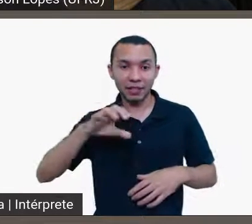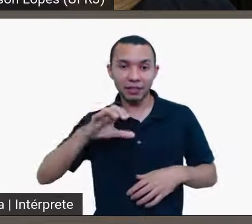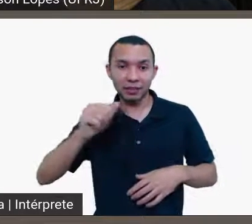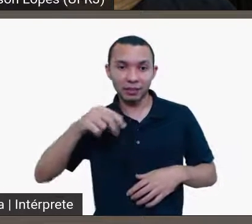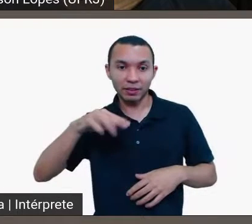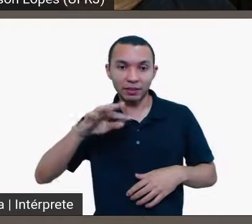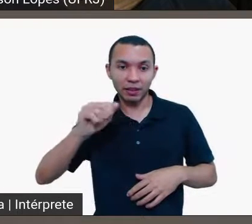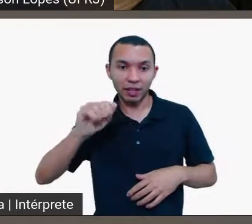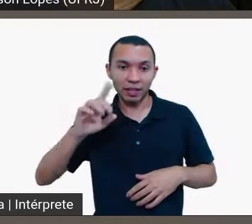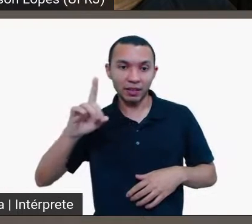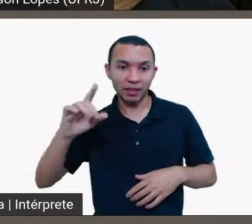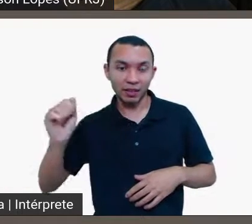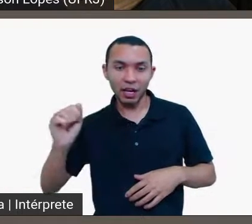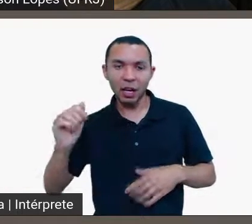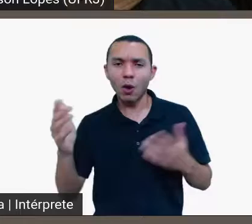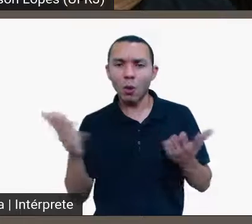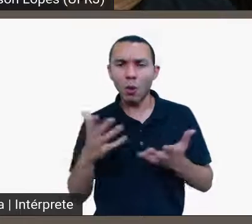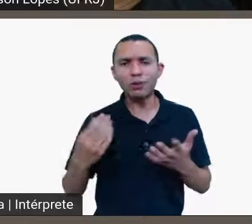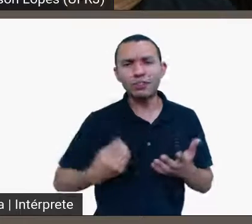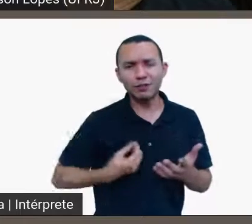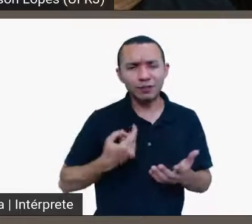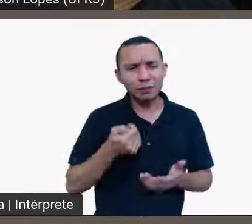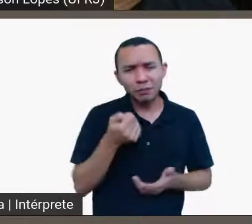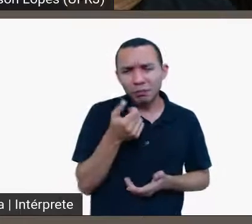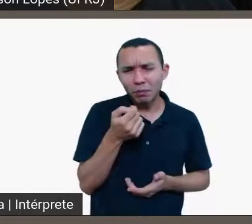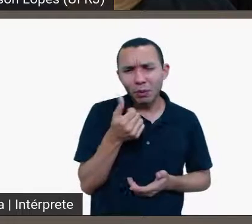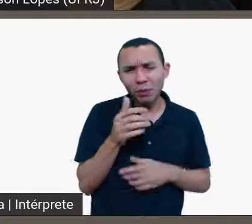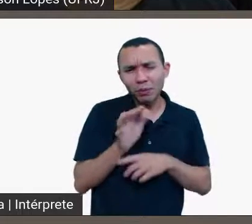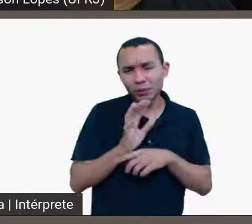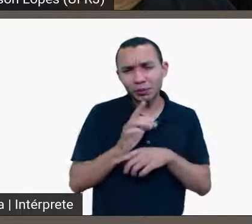fragmentos. Então é difícil ter uma noção